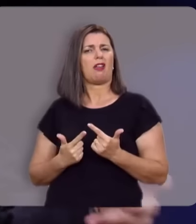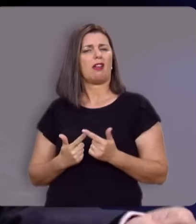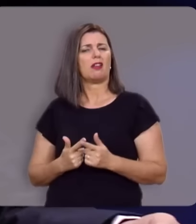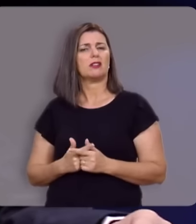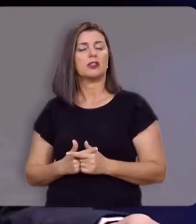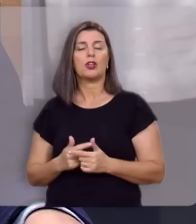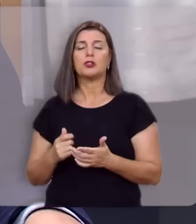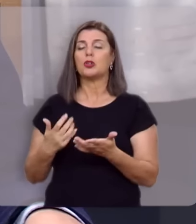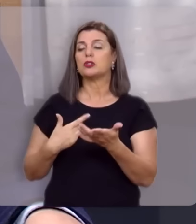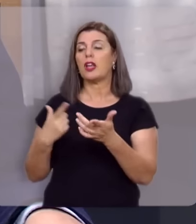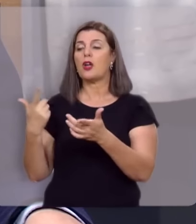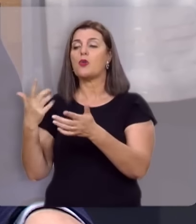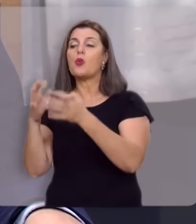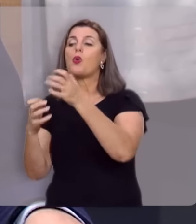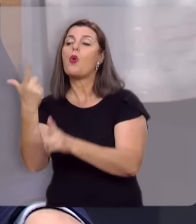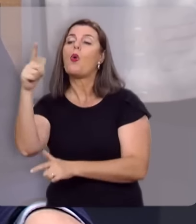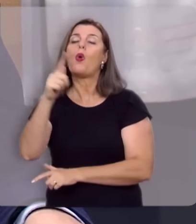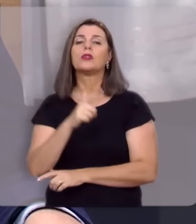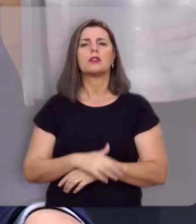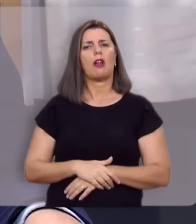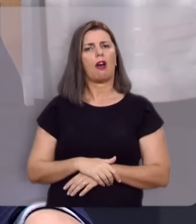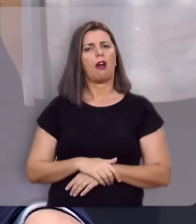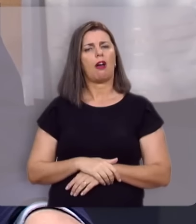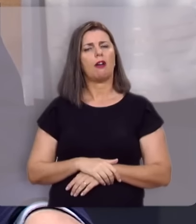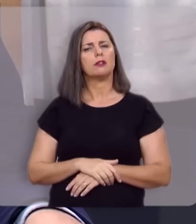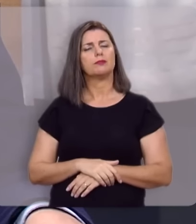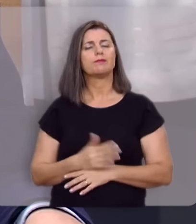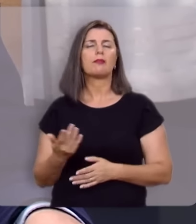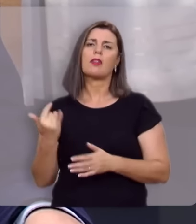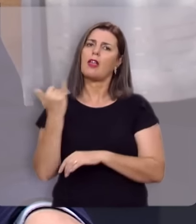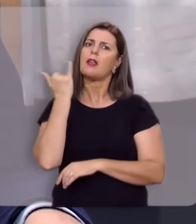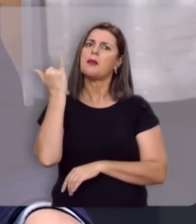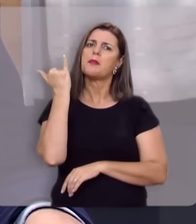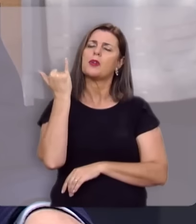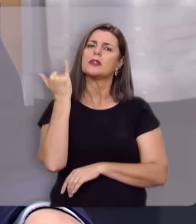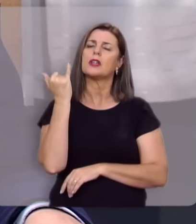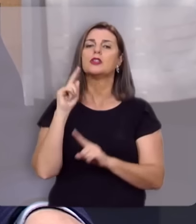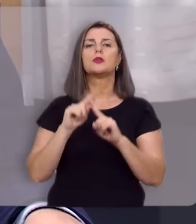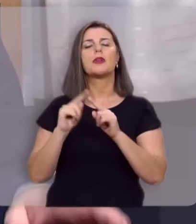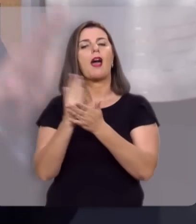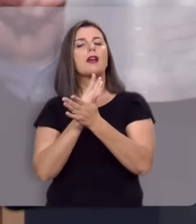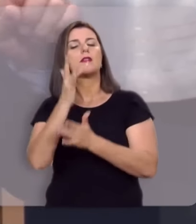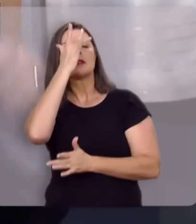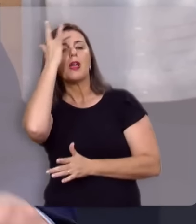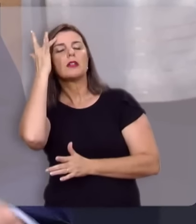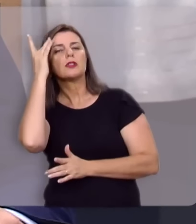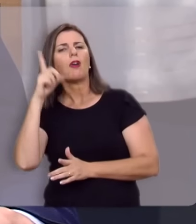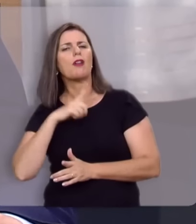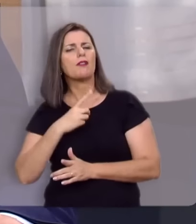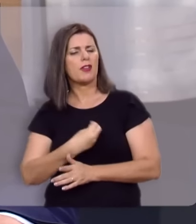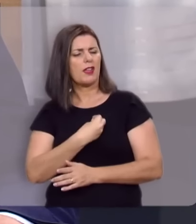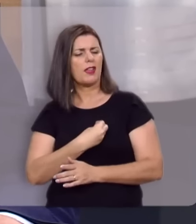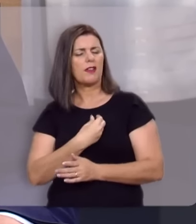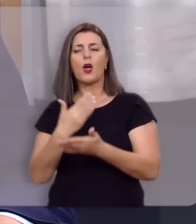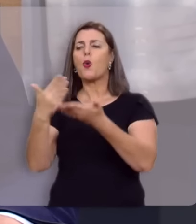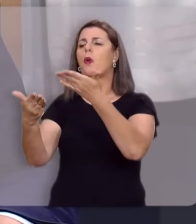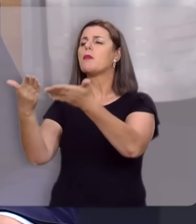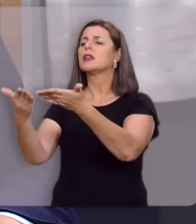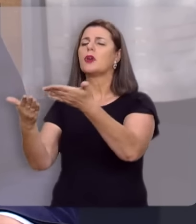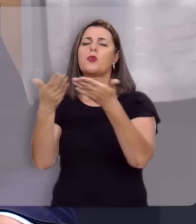seria isso? É lutando a luta de outro. E é muito importante porque muitas vezes as pessoas vivem com base